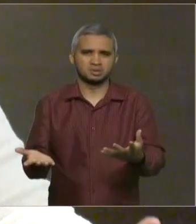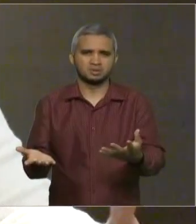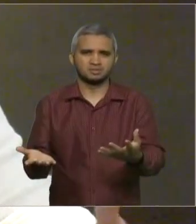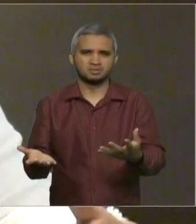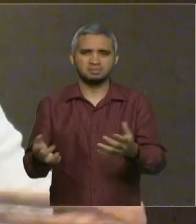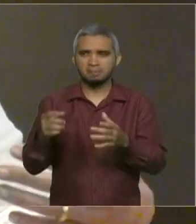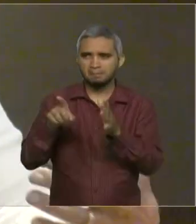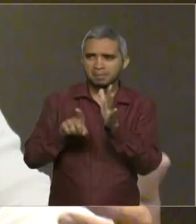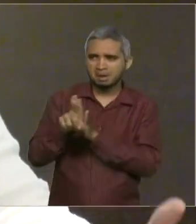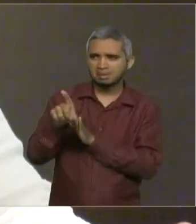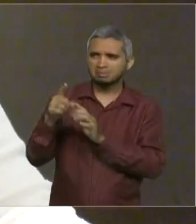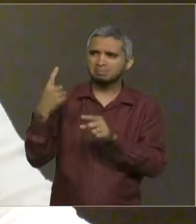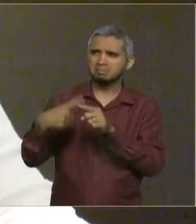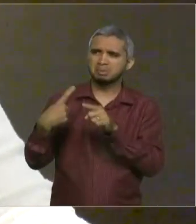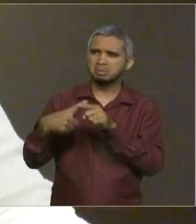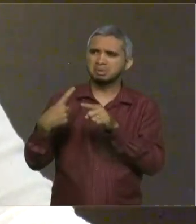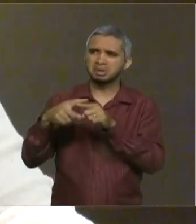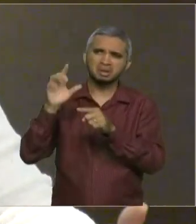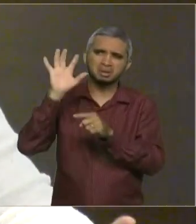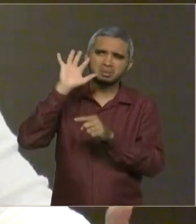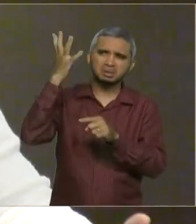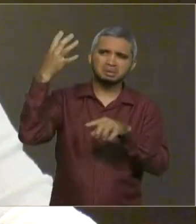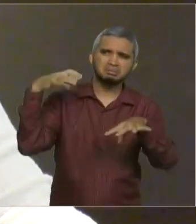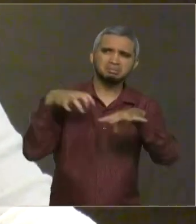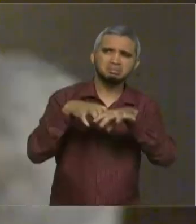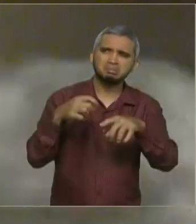é para que aconteceu. E só